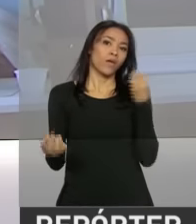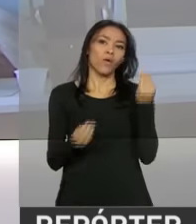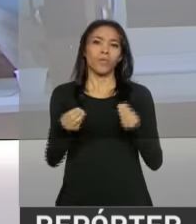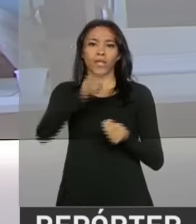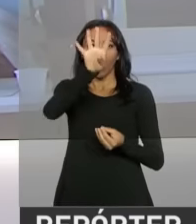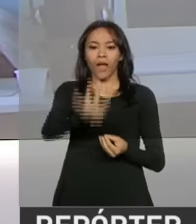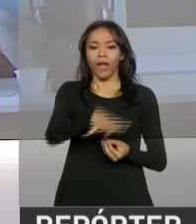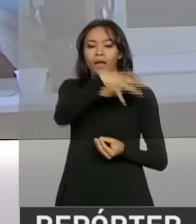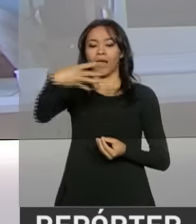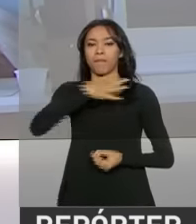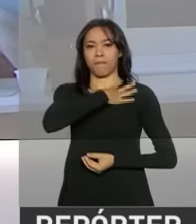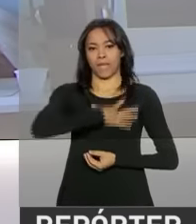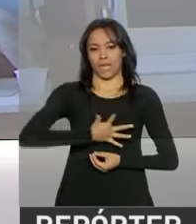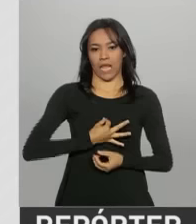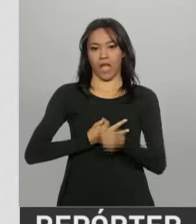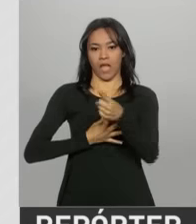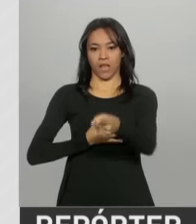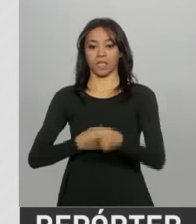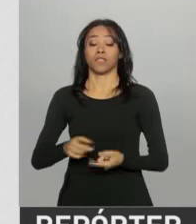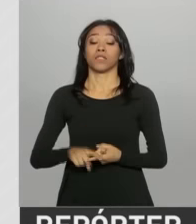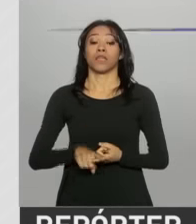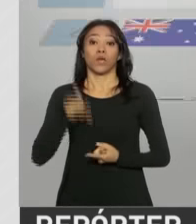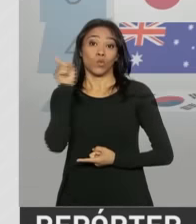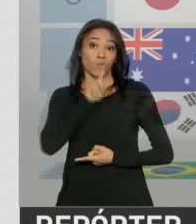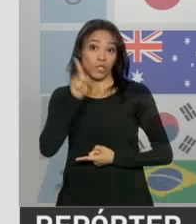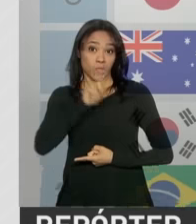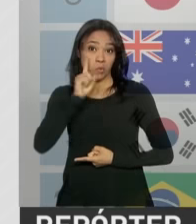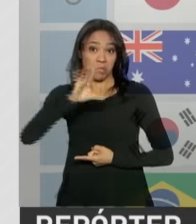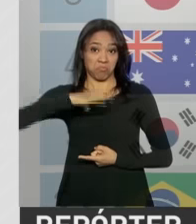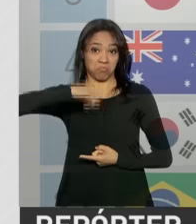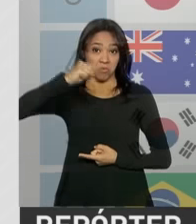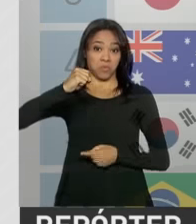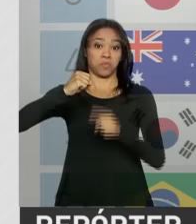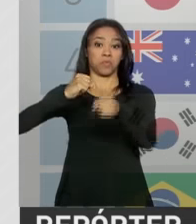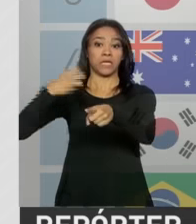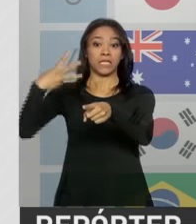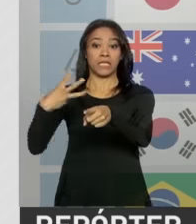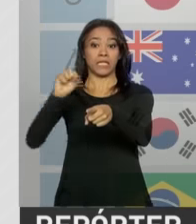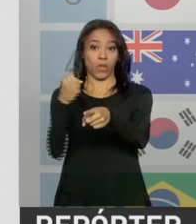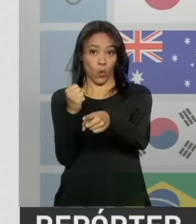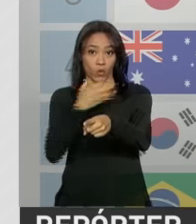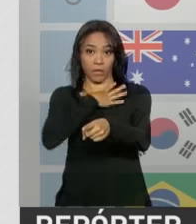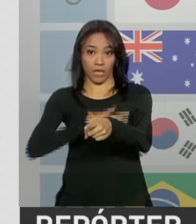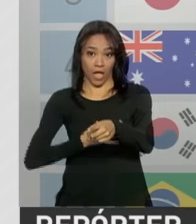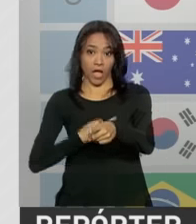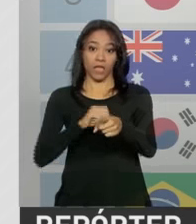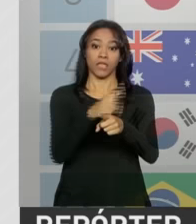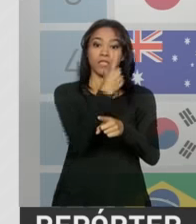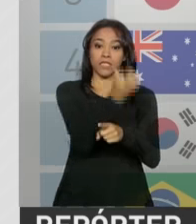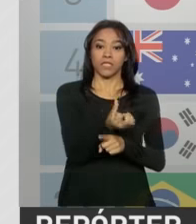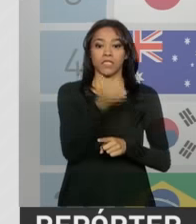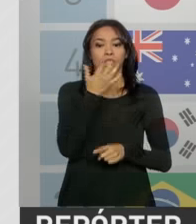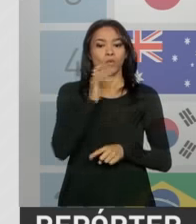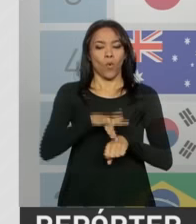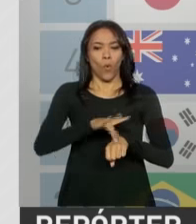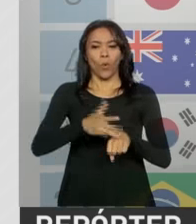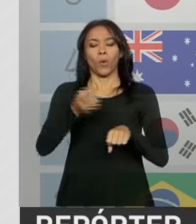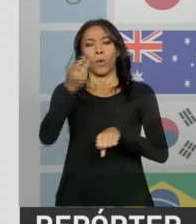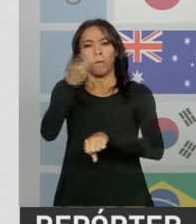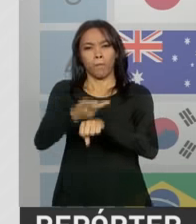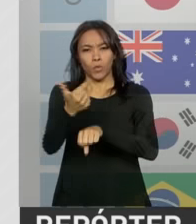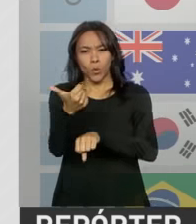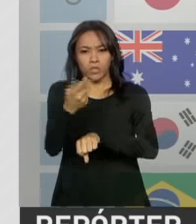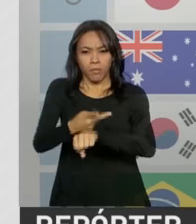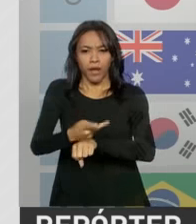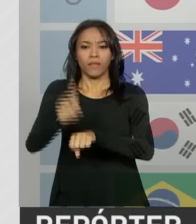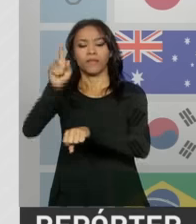o quadro de medalhas. Os Estados Unidos seguem na frente com 38 medalhas. São 16 de ouro, 12 de prata e